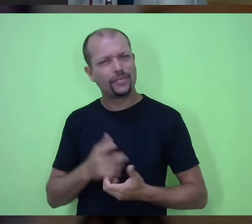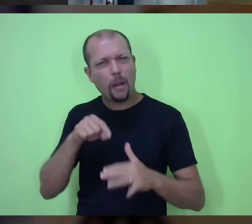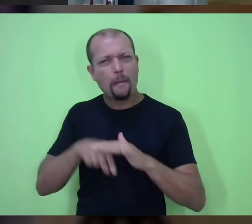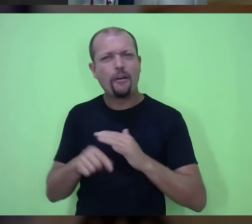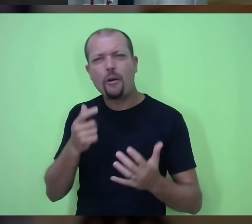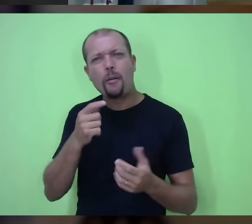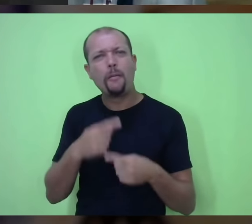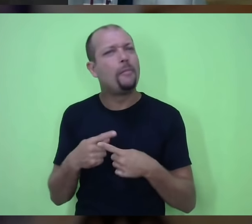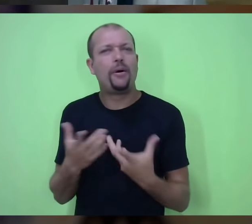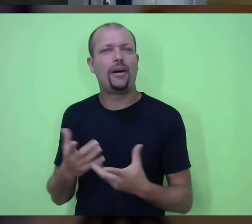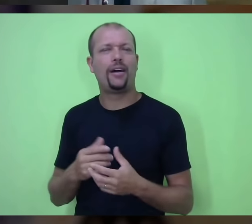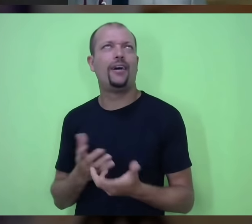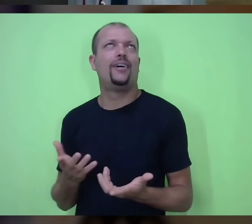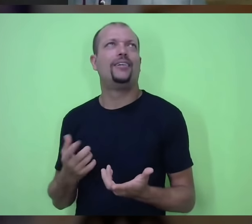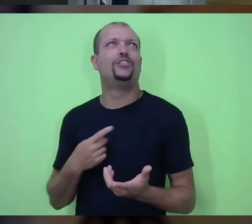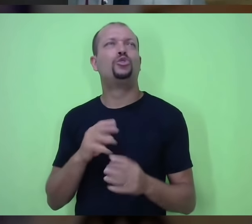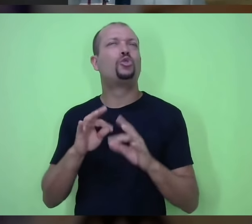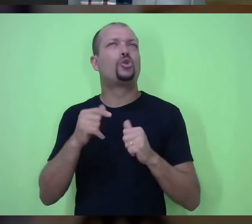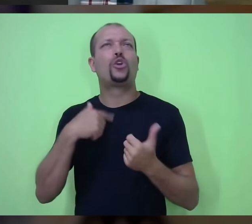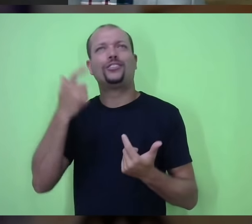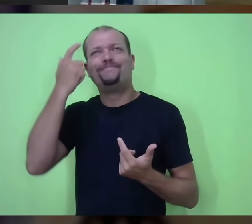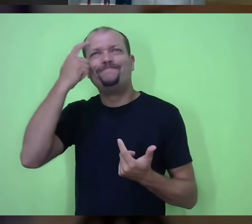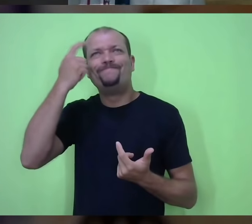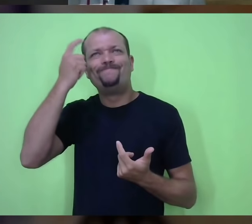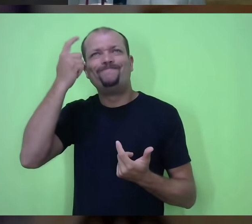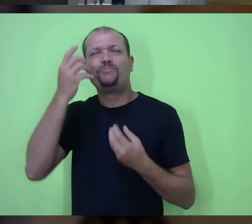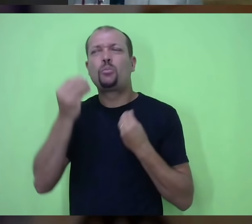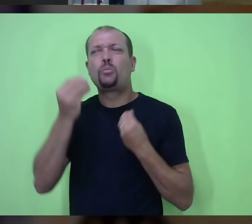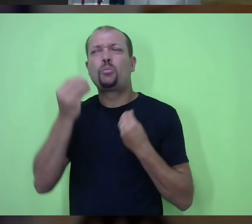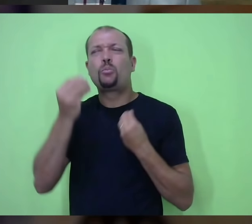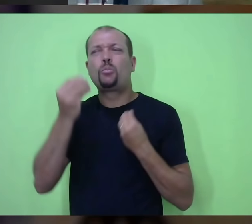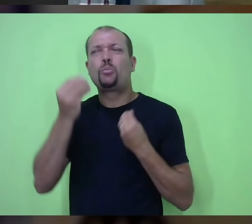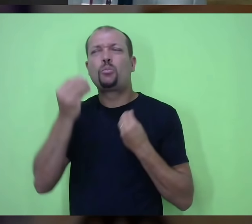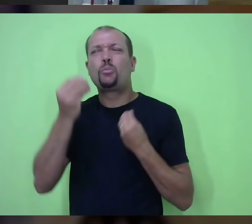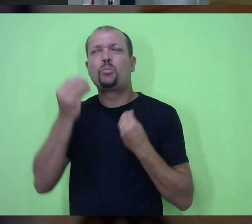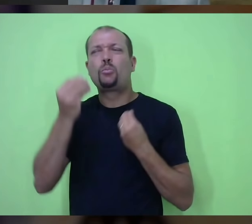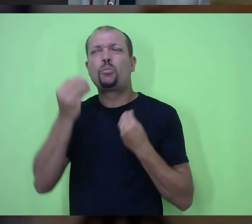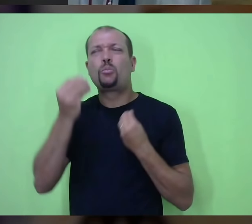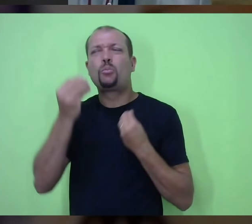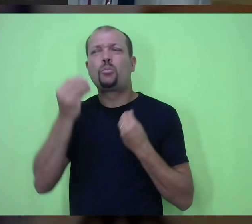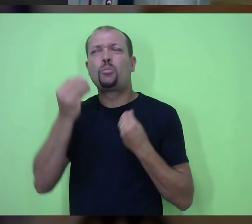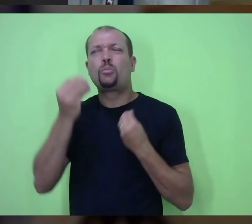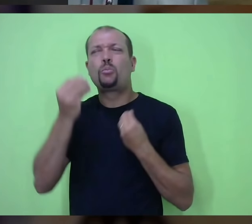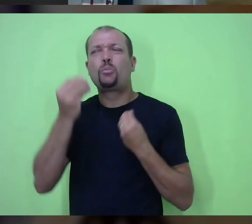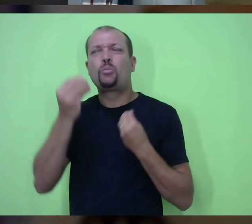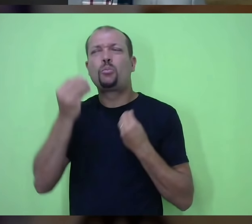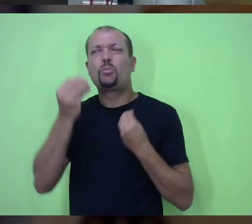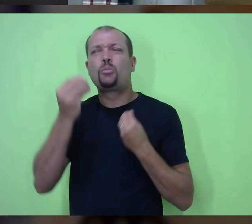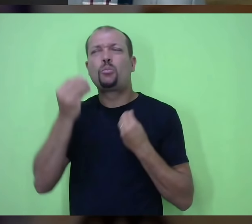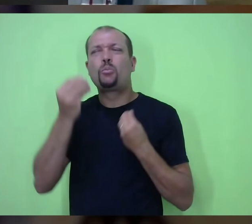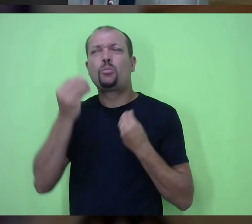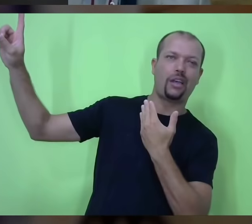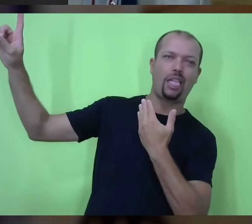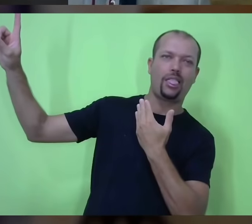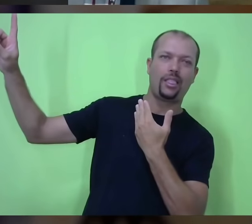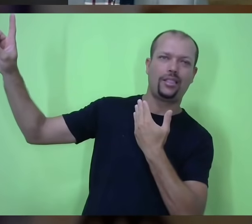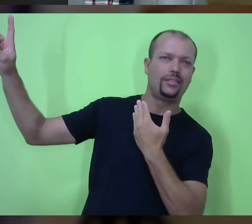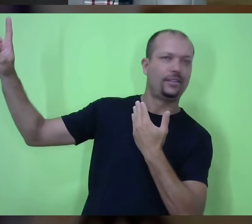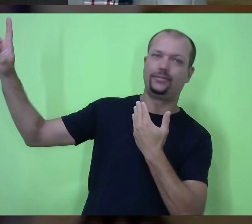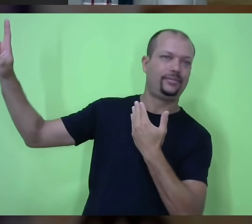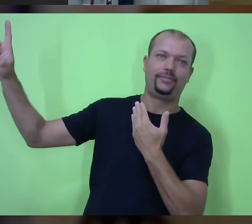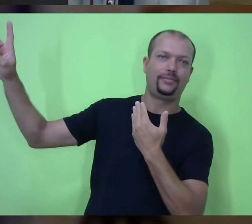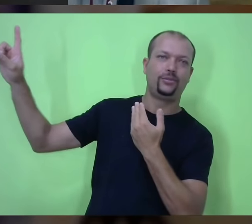muito profundo porque transcende todas as nossas qualquer possibilidade de nós acharmos que Deus está distante do ser humano, que é um Deus despótico,